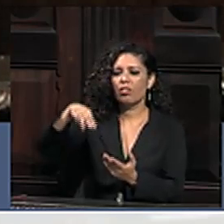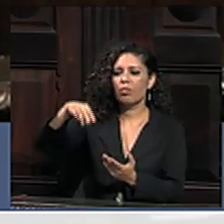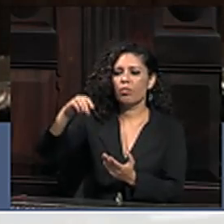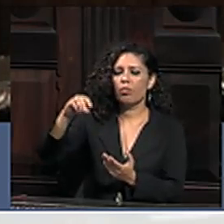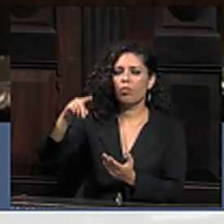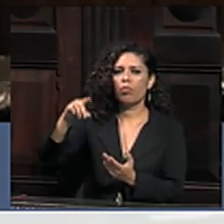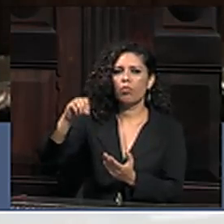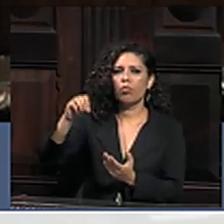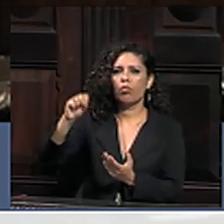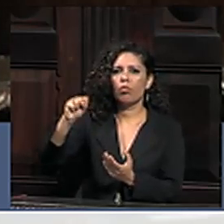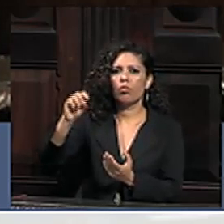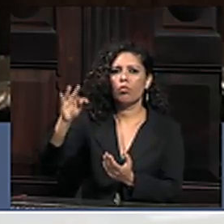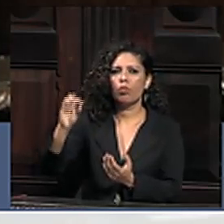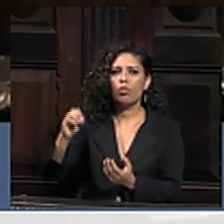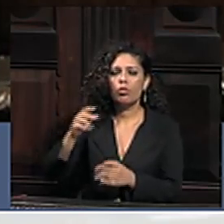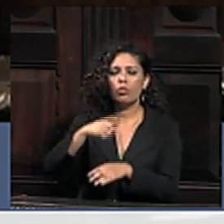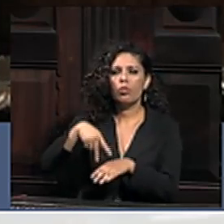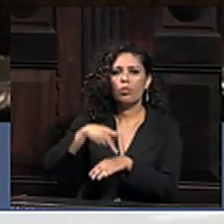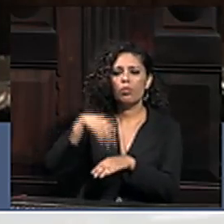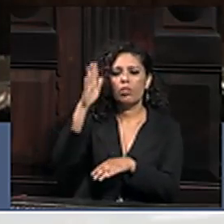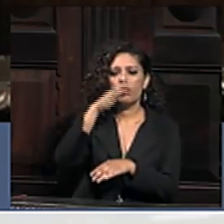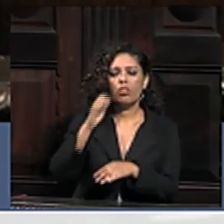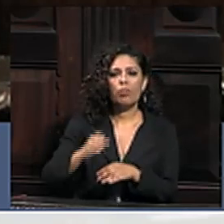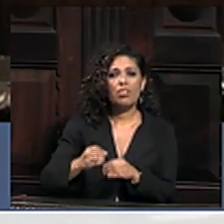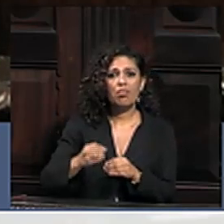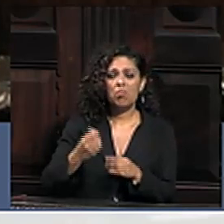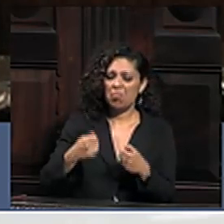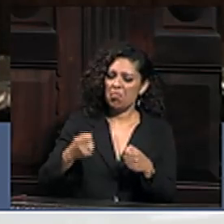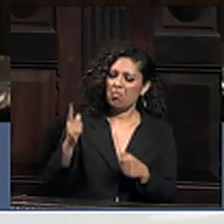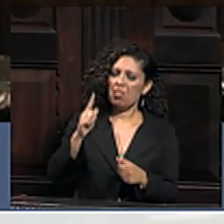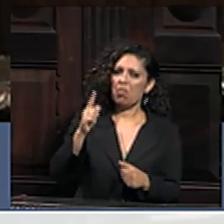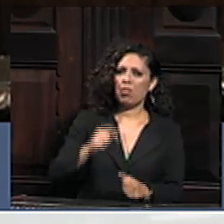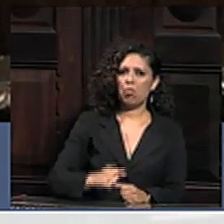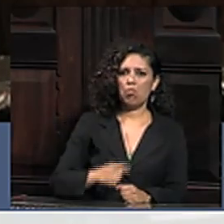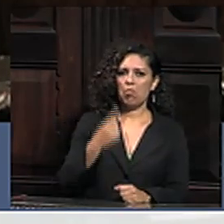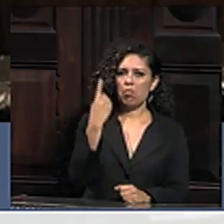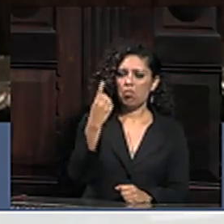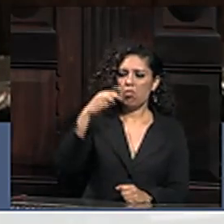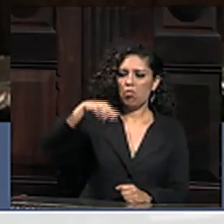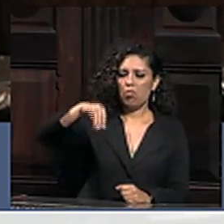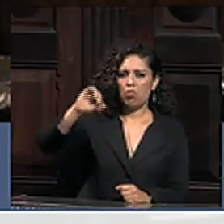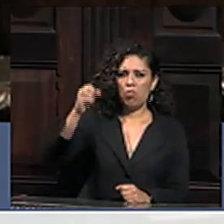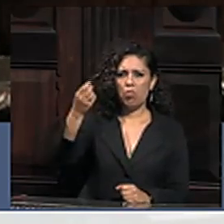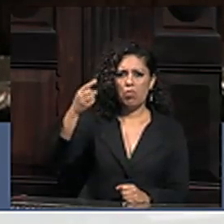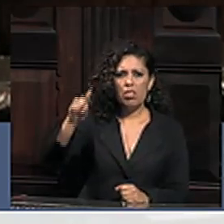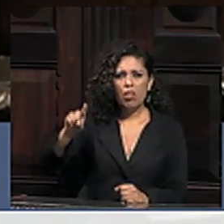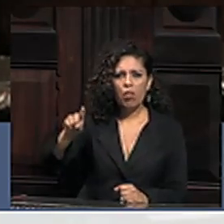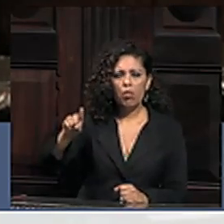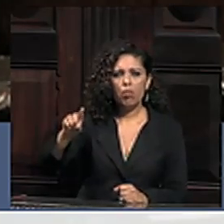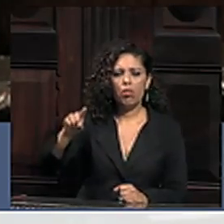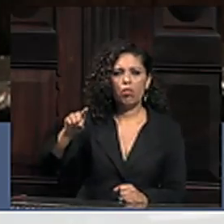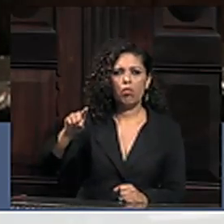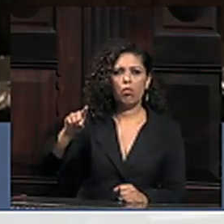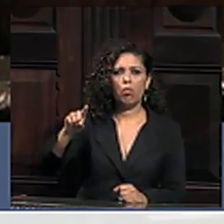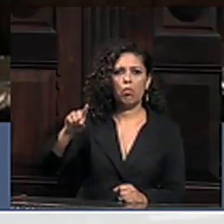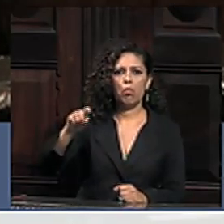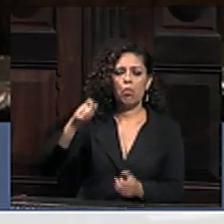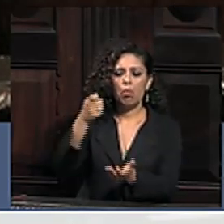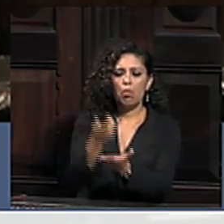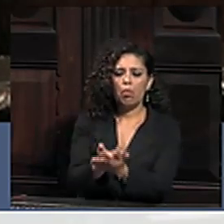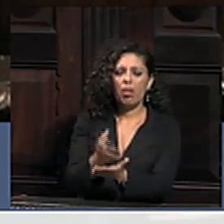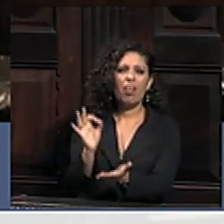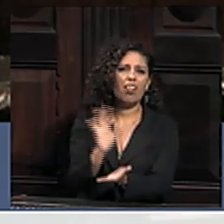exploração do pré-sal do Brasil. 1 trilhão de isenções até 2040, em detrimento de investimentos